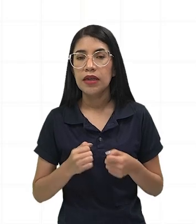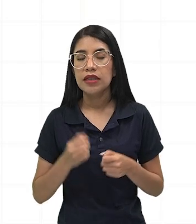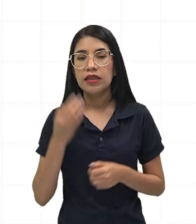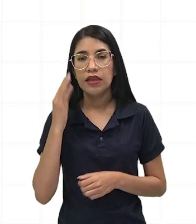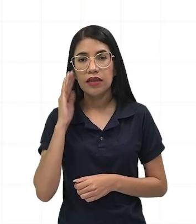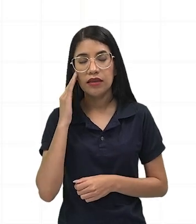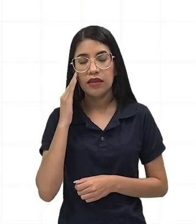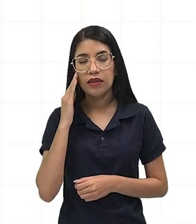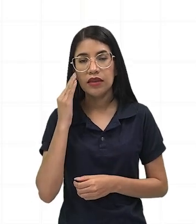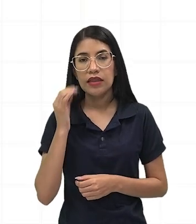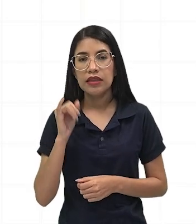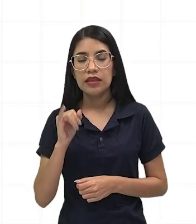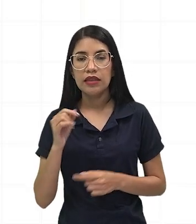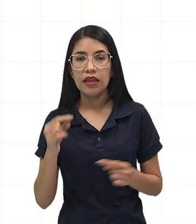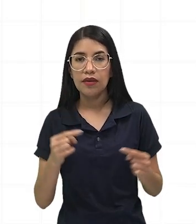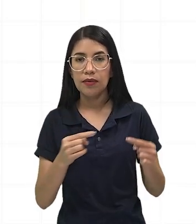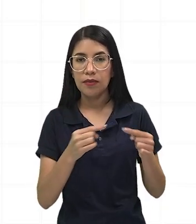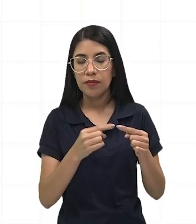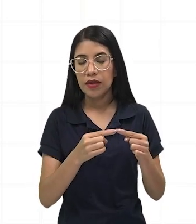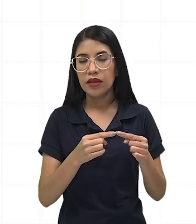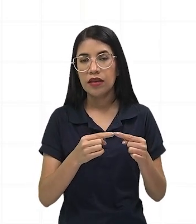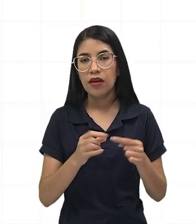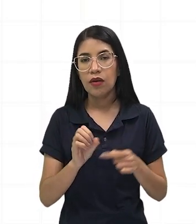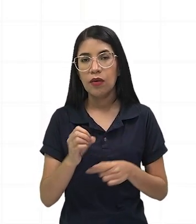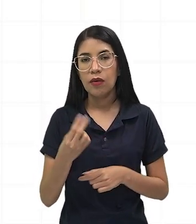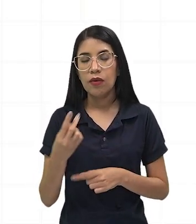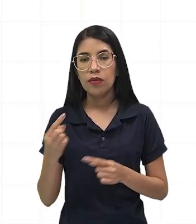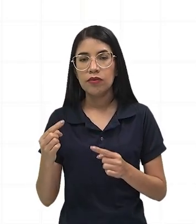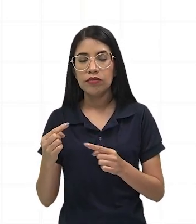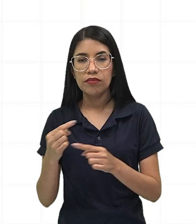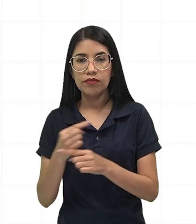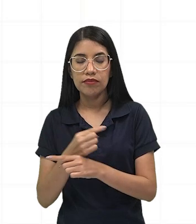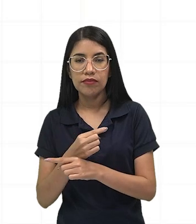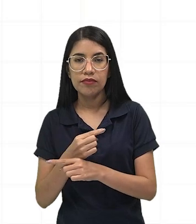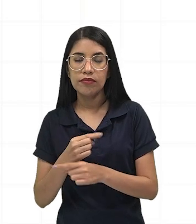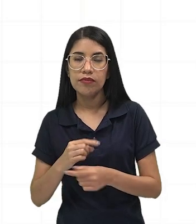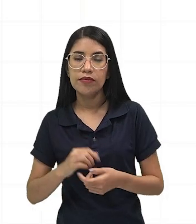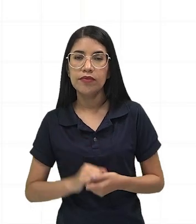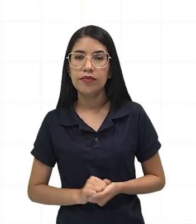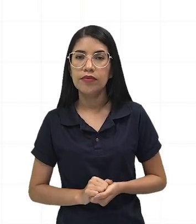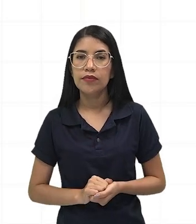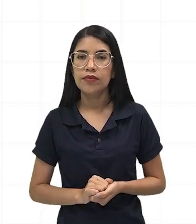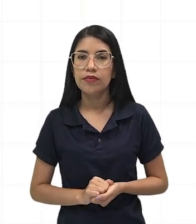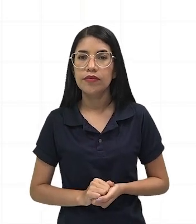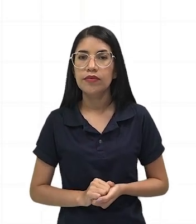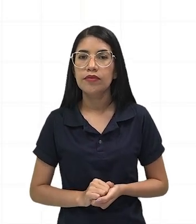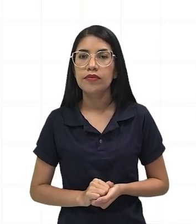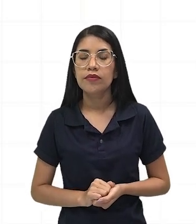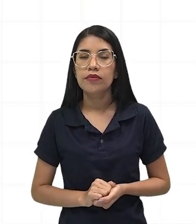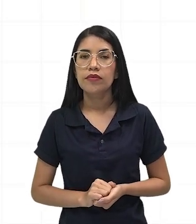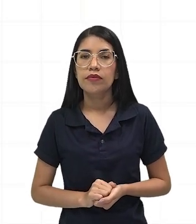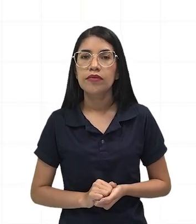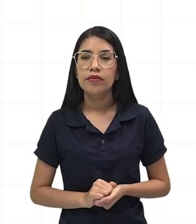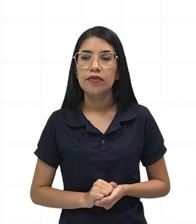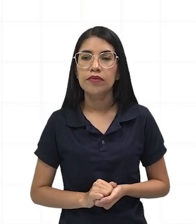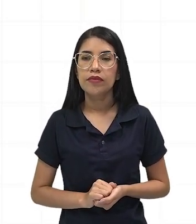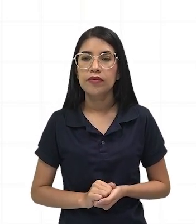se ela é proporcional, né? Se ela é diretamente proporcional ou se ela é